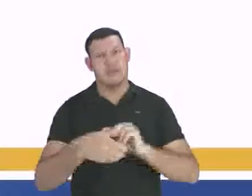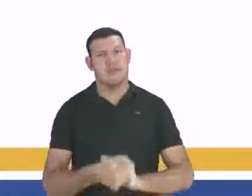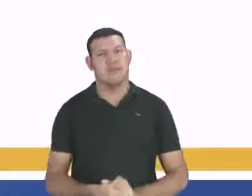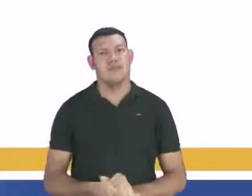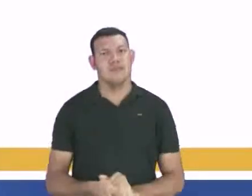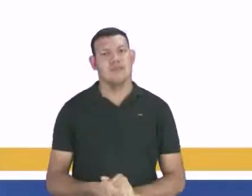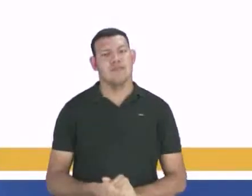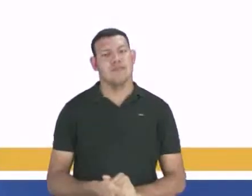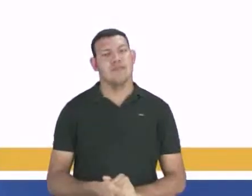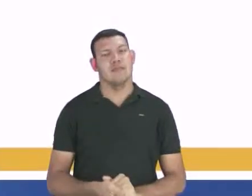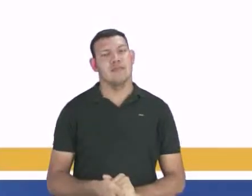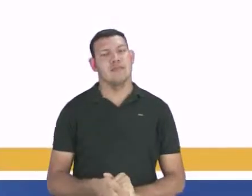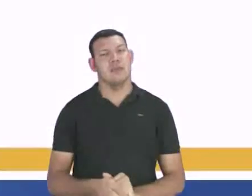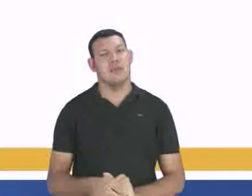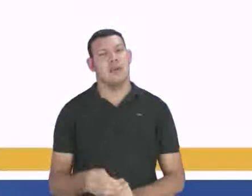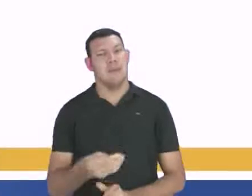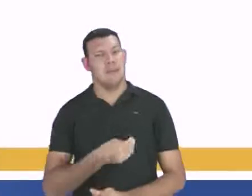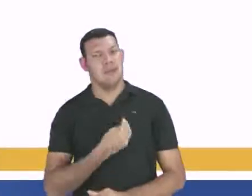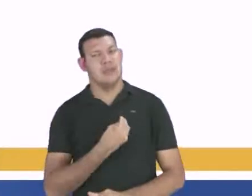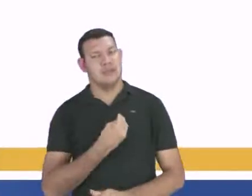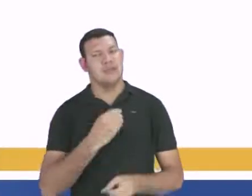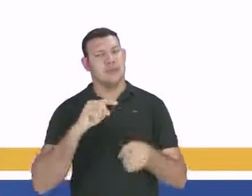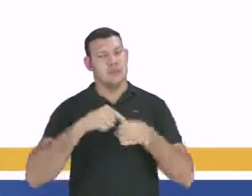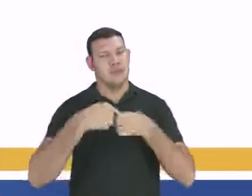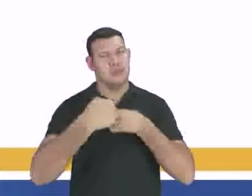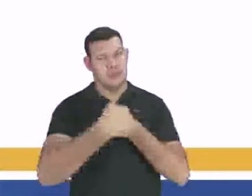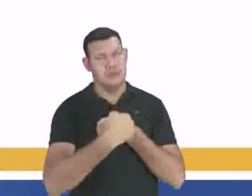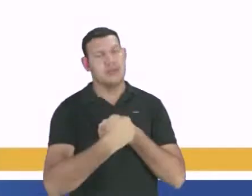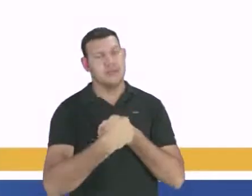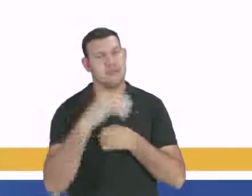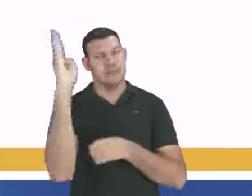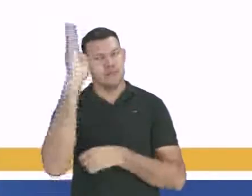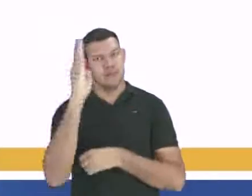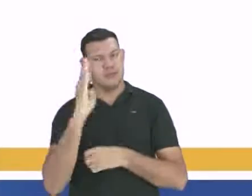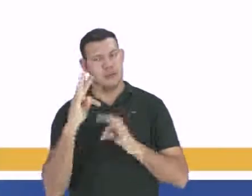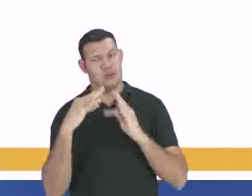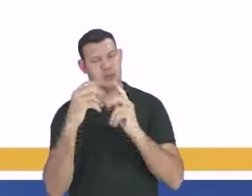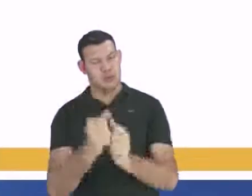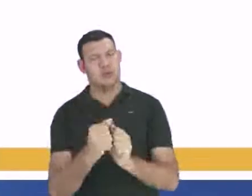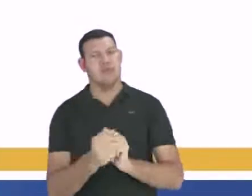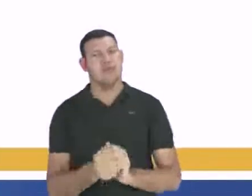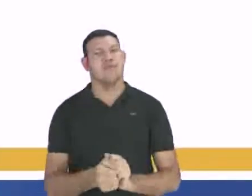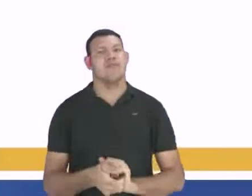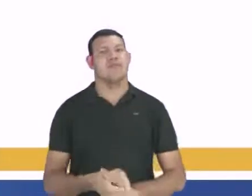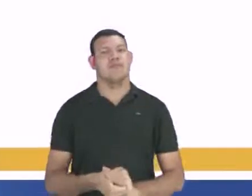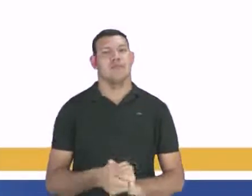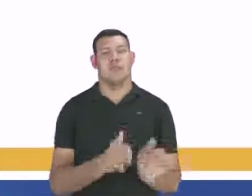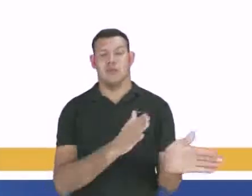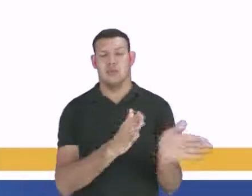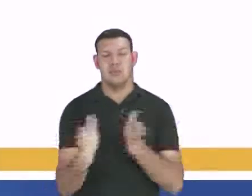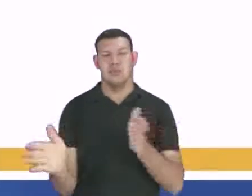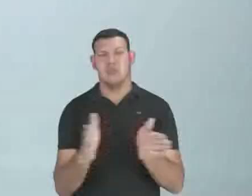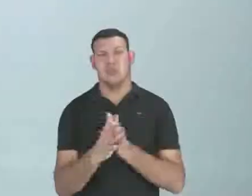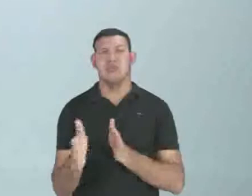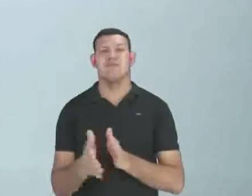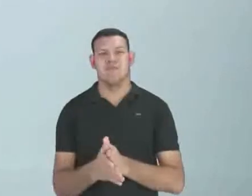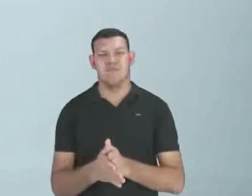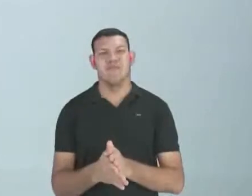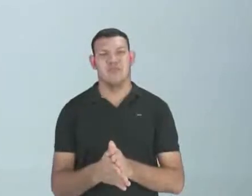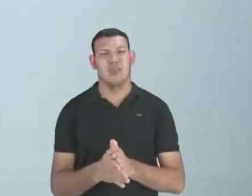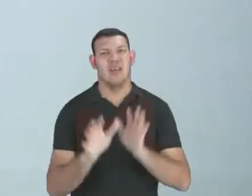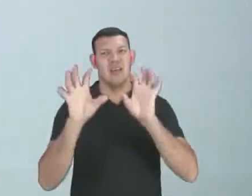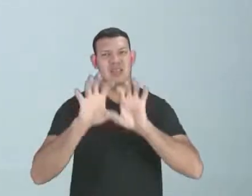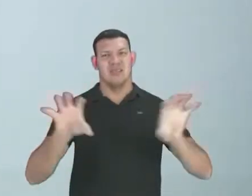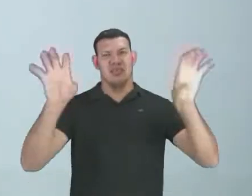está presente em quase todos os municípios brasileiros, inclusive no nosso, tá? Nós temos aí uma época do ano em que a cidade fica tomada por